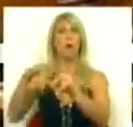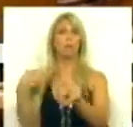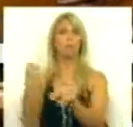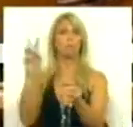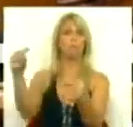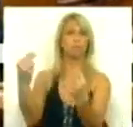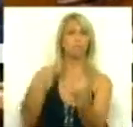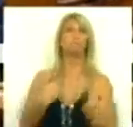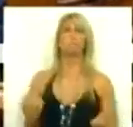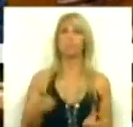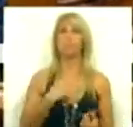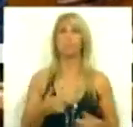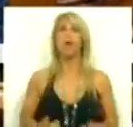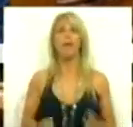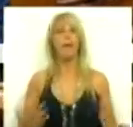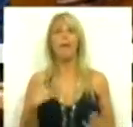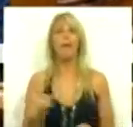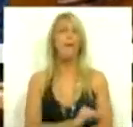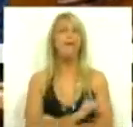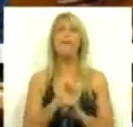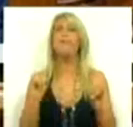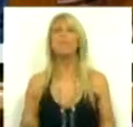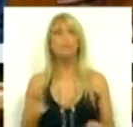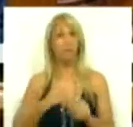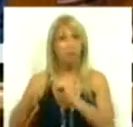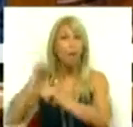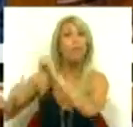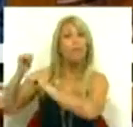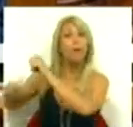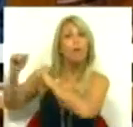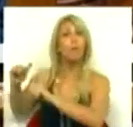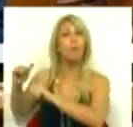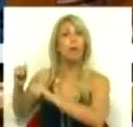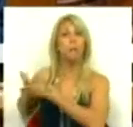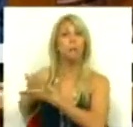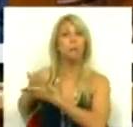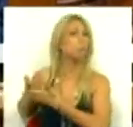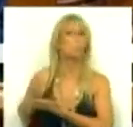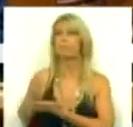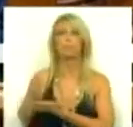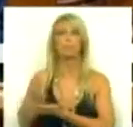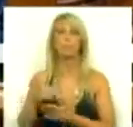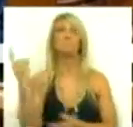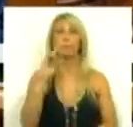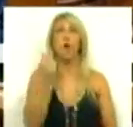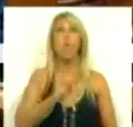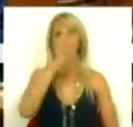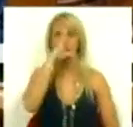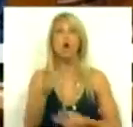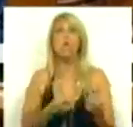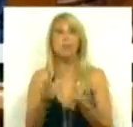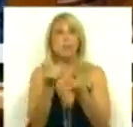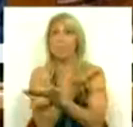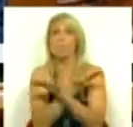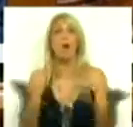próprio. Não vai ser possível voltar à inconsistência anterior, senhores deputados. Vamos ser obrigados a governar sem dinheiro, a